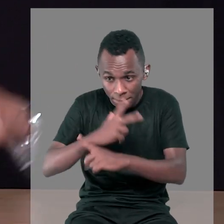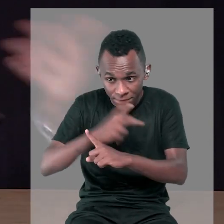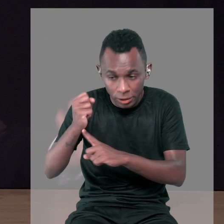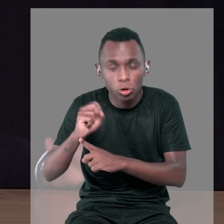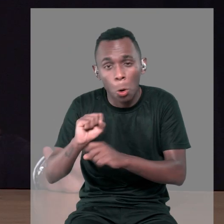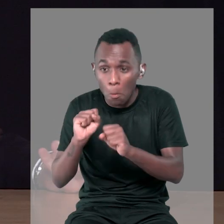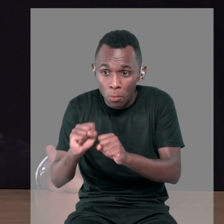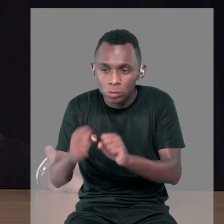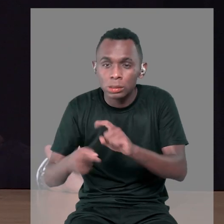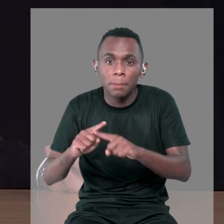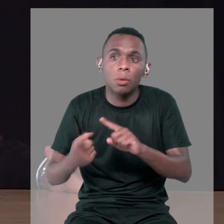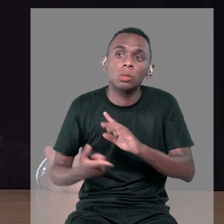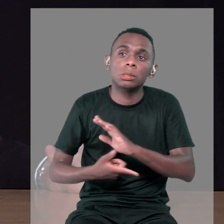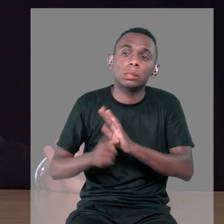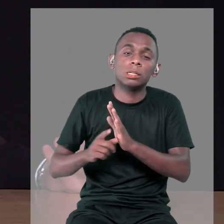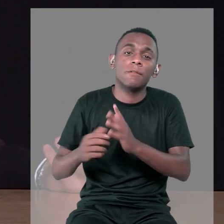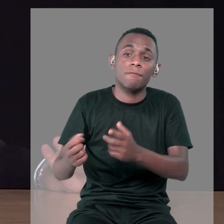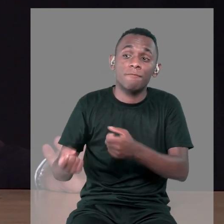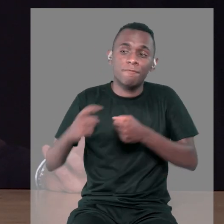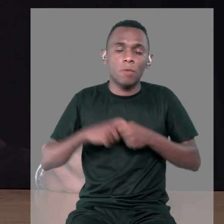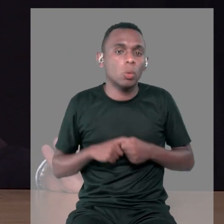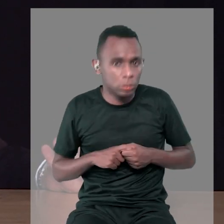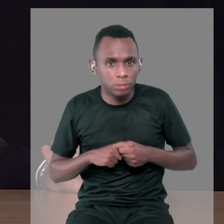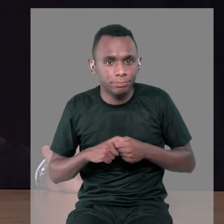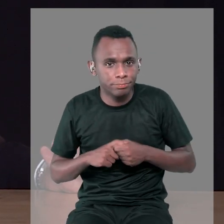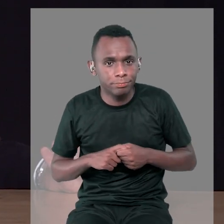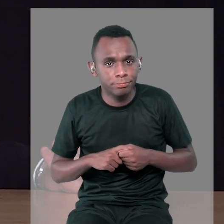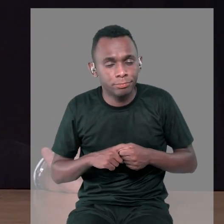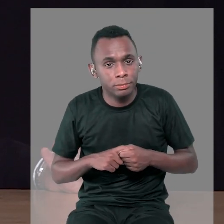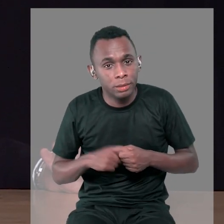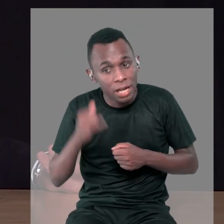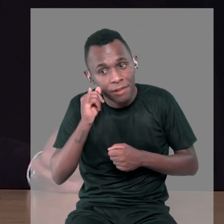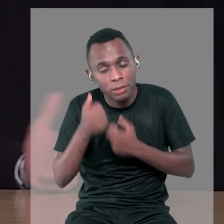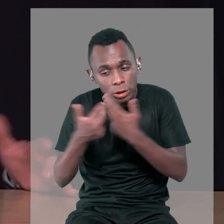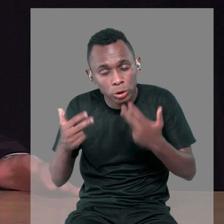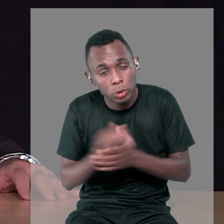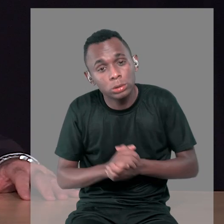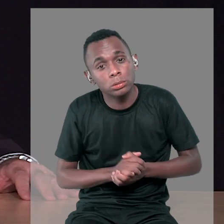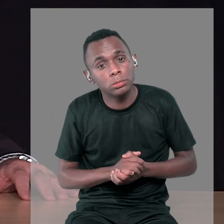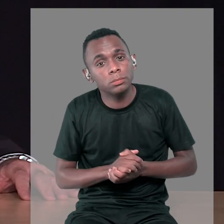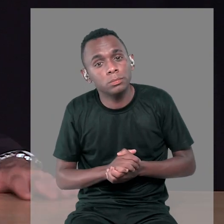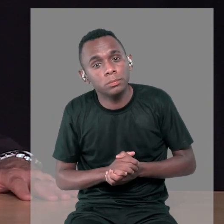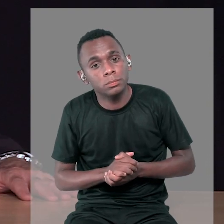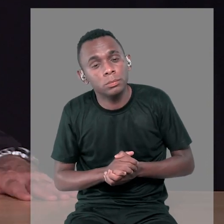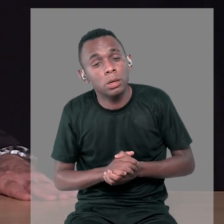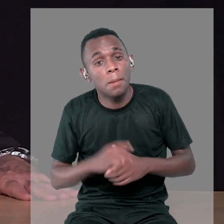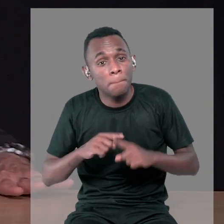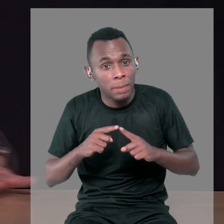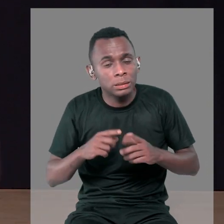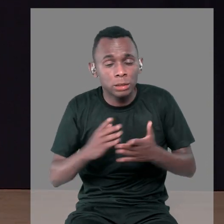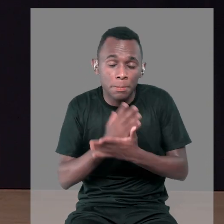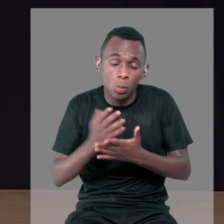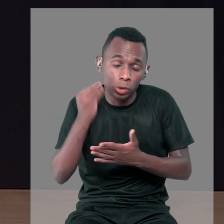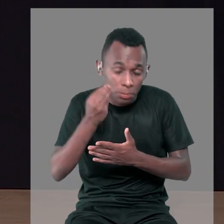vitoriosos, recuam num momento em que não deveriam fazê-lo. O Clausewitz vai dizer que com Napoleão em Waterloo foi o contrário. Ele deveria